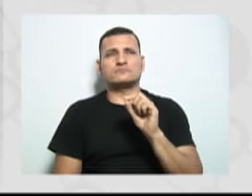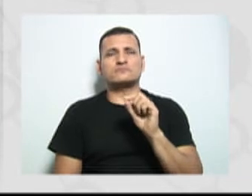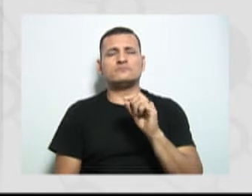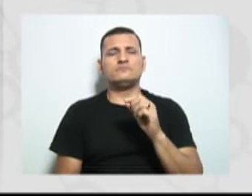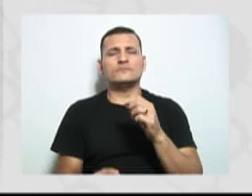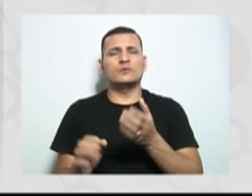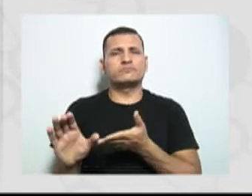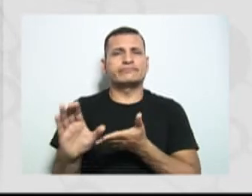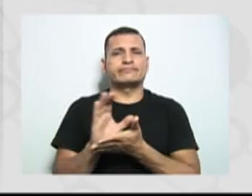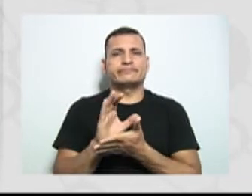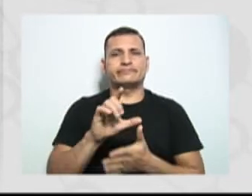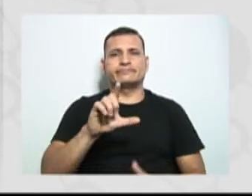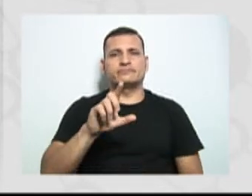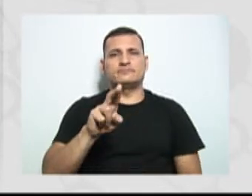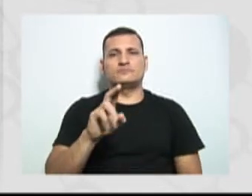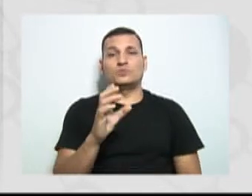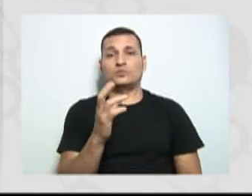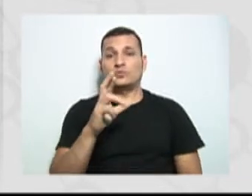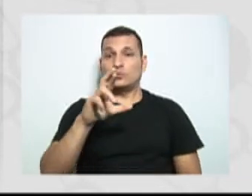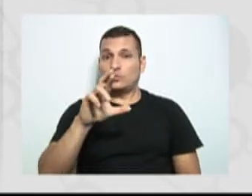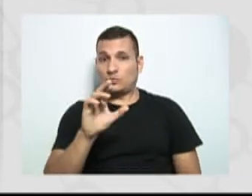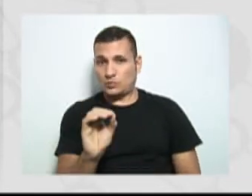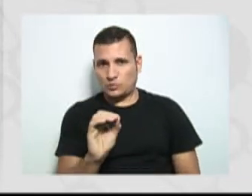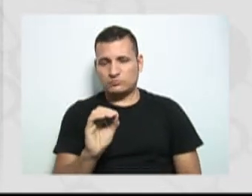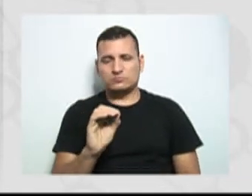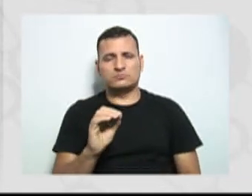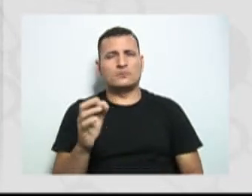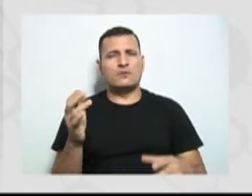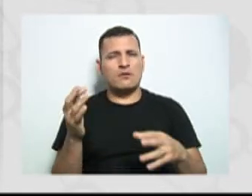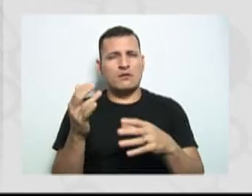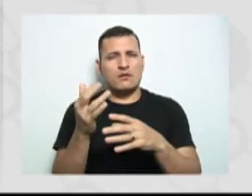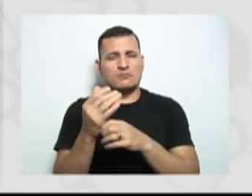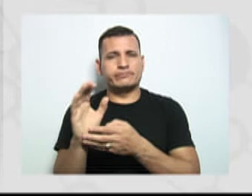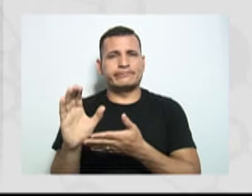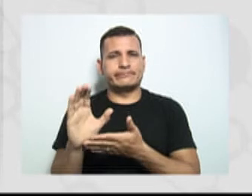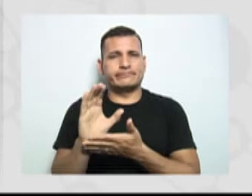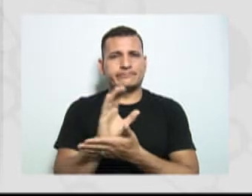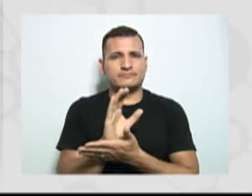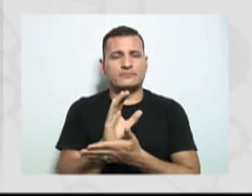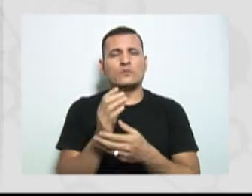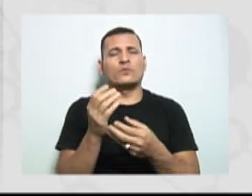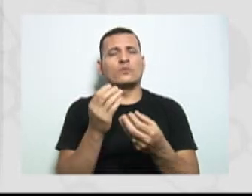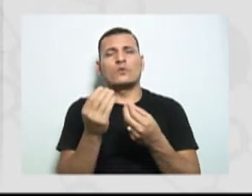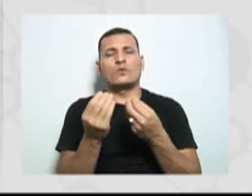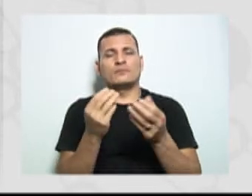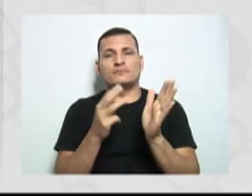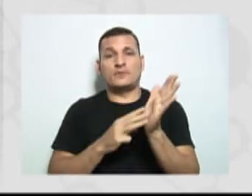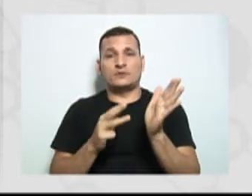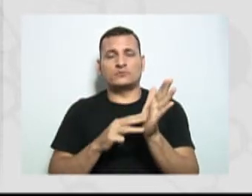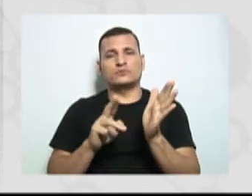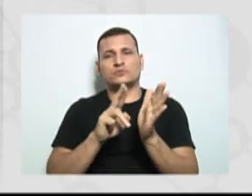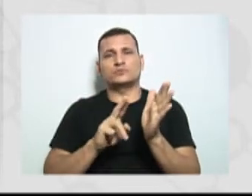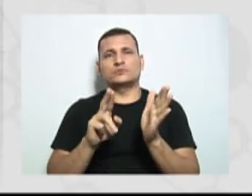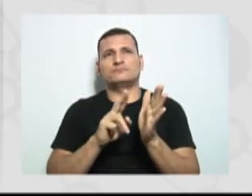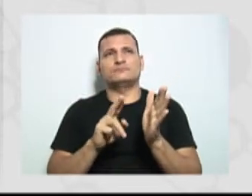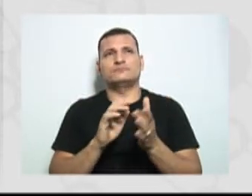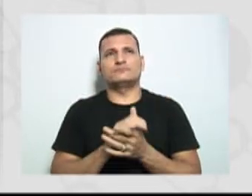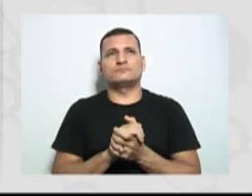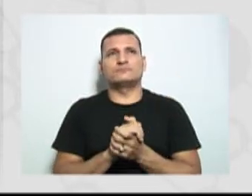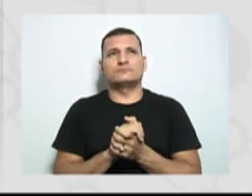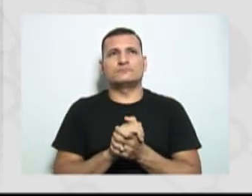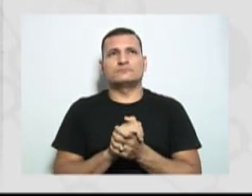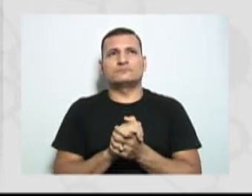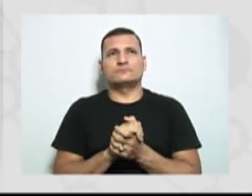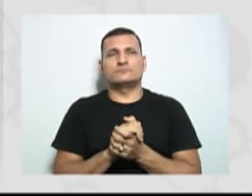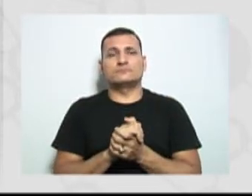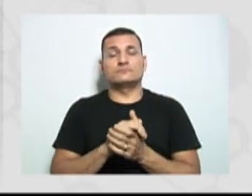lucro, certo? Da cooperativa pelo método de custeio por